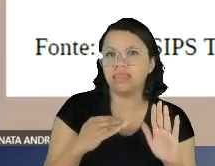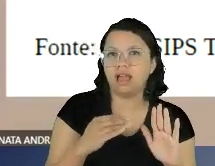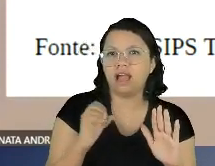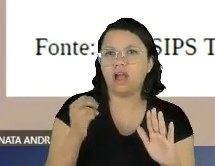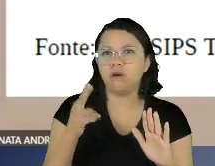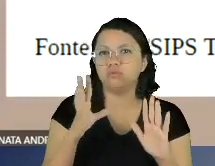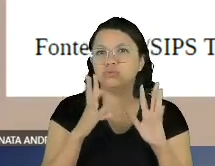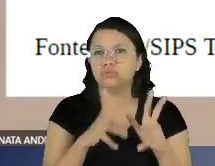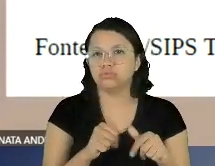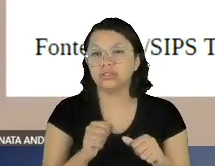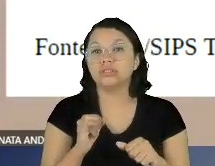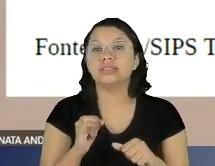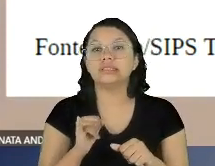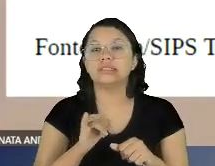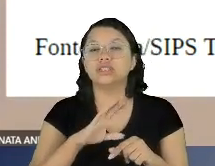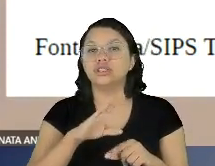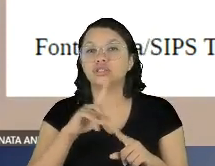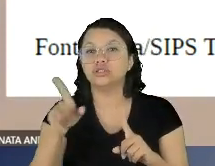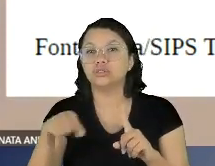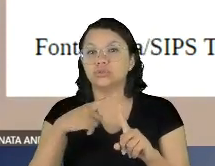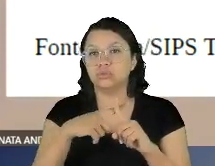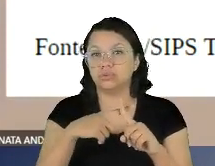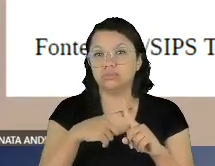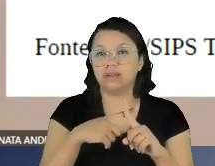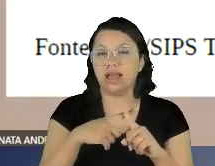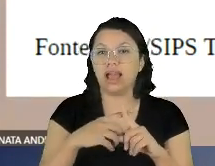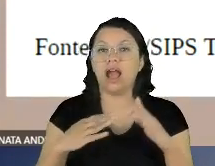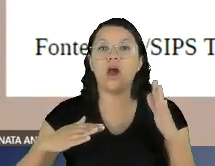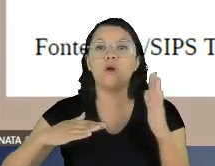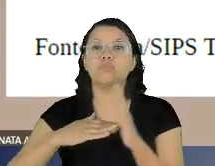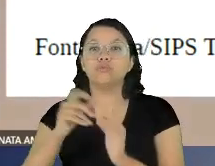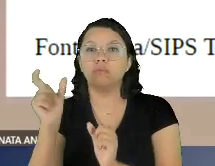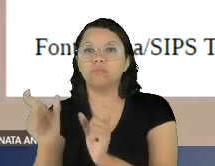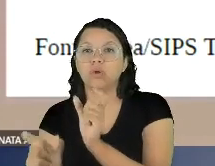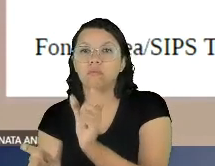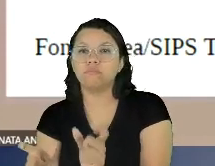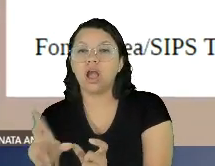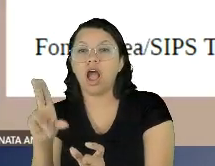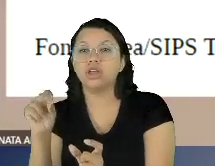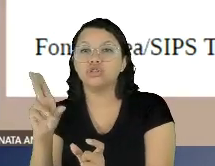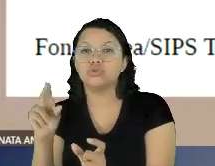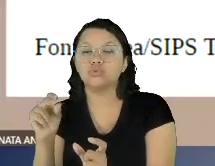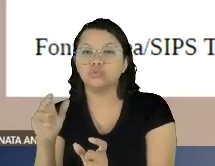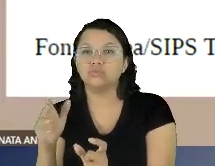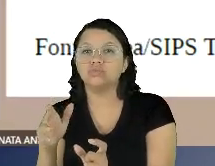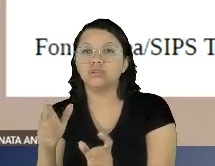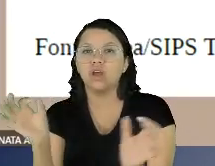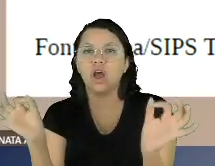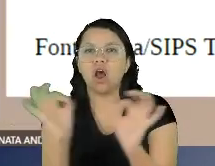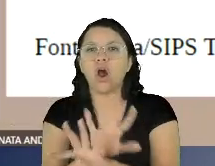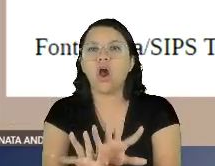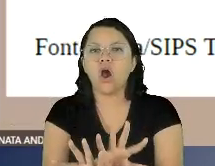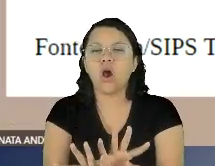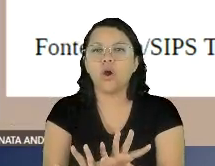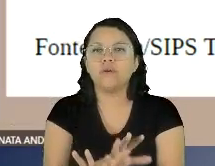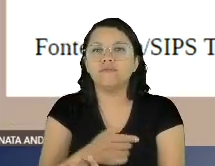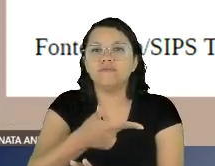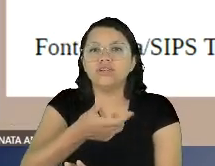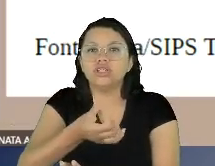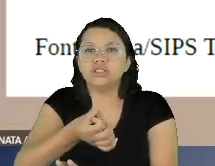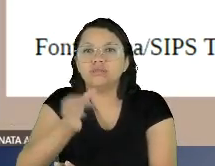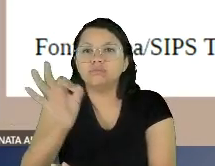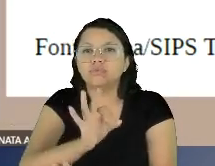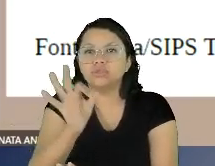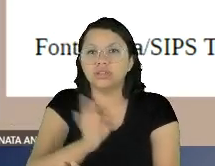parcialmente, se a gente somar essas duas últimas colunas azuis aqui, a gente chega à conclusão que 26%